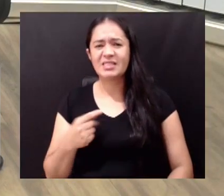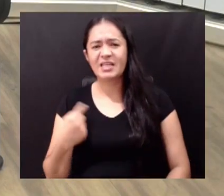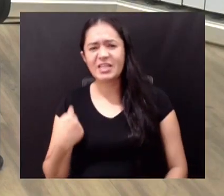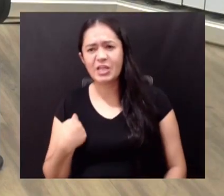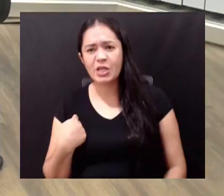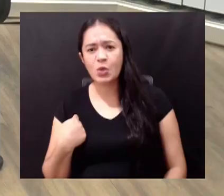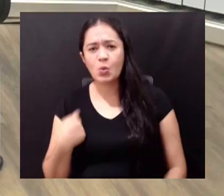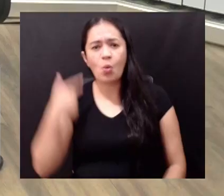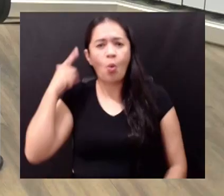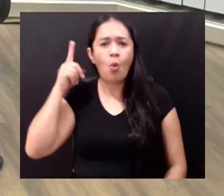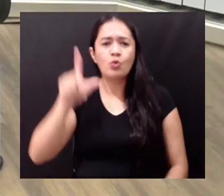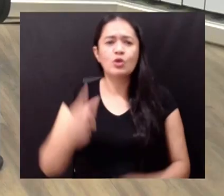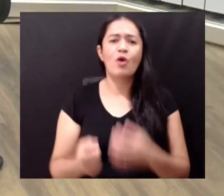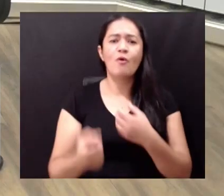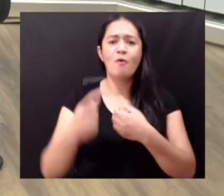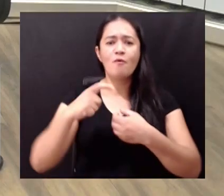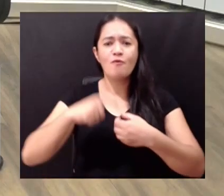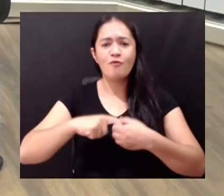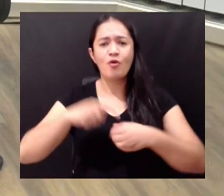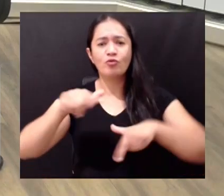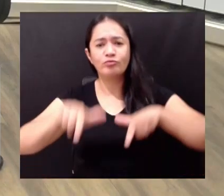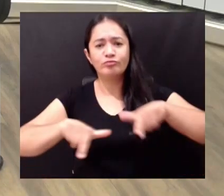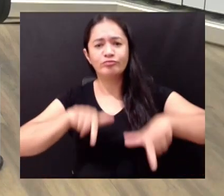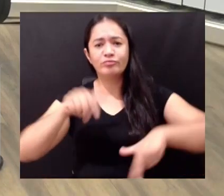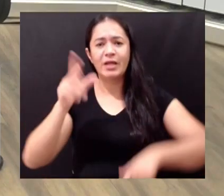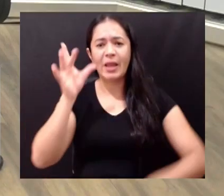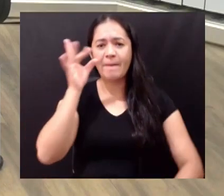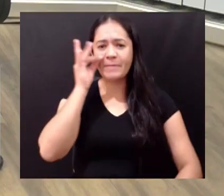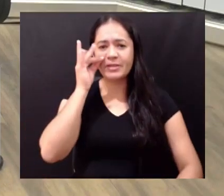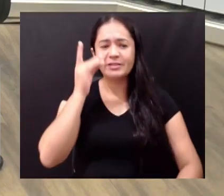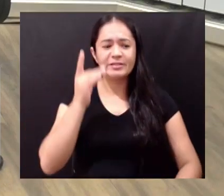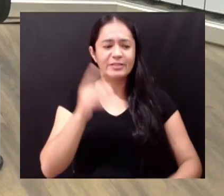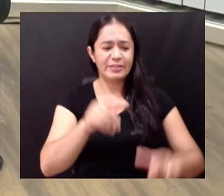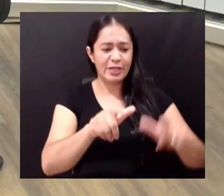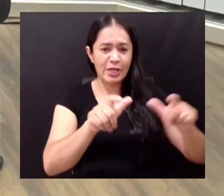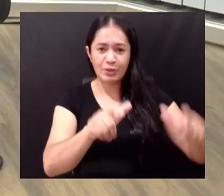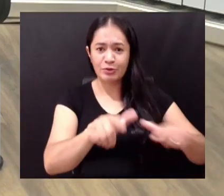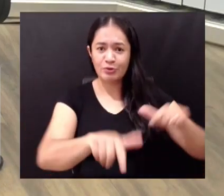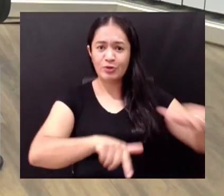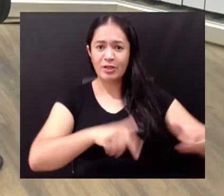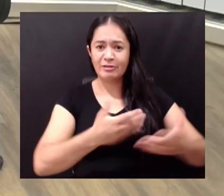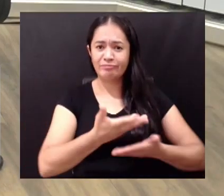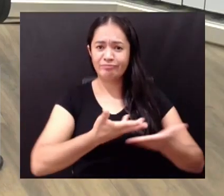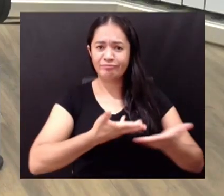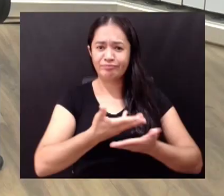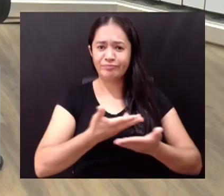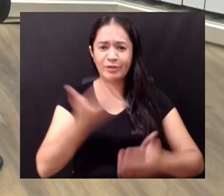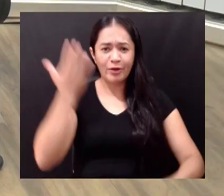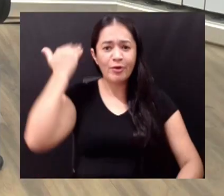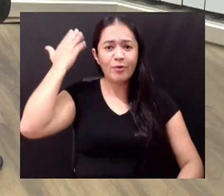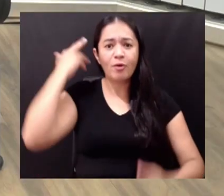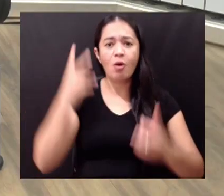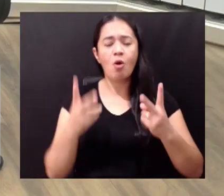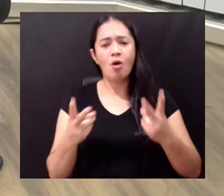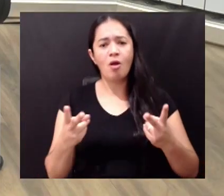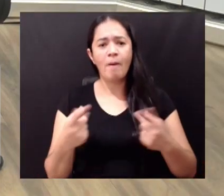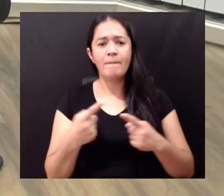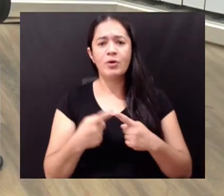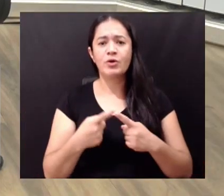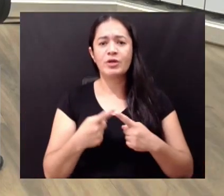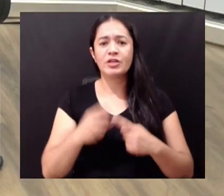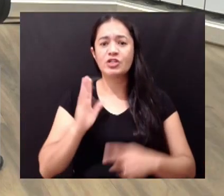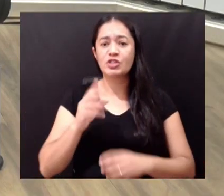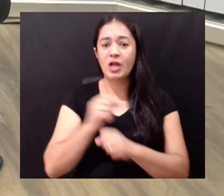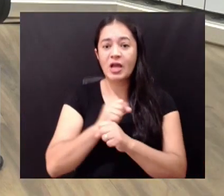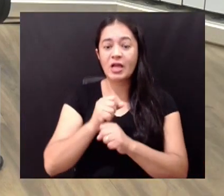conseguir conviver no ambiente de trabalho como era antigamente, né? Porque passaram-se 5 anos. Sim, e essa é